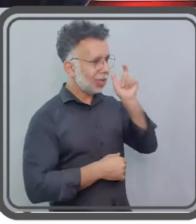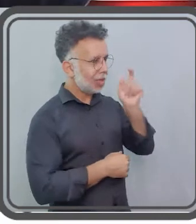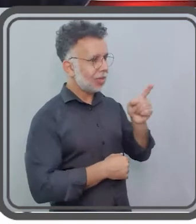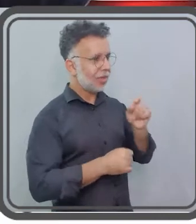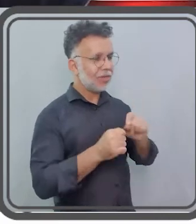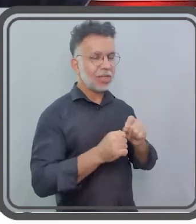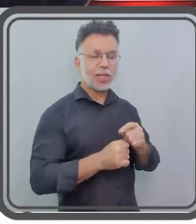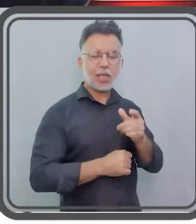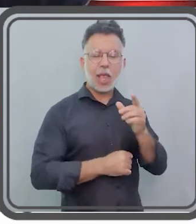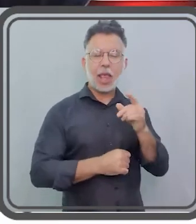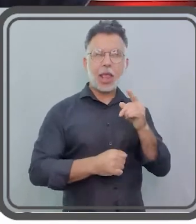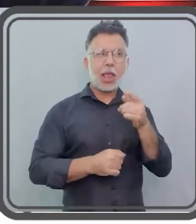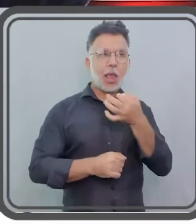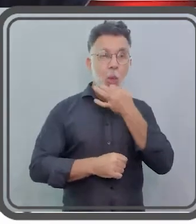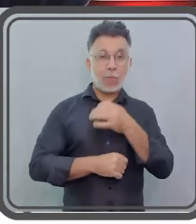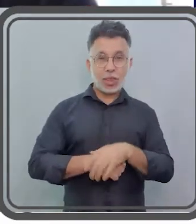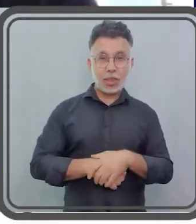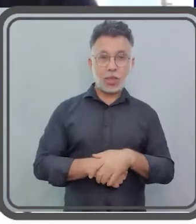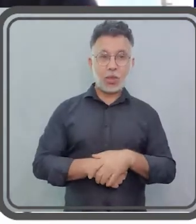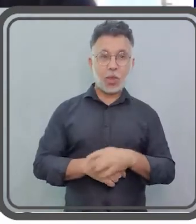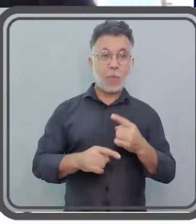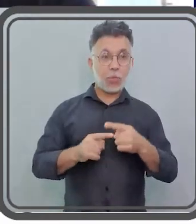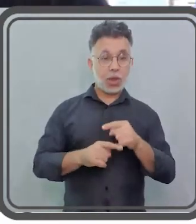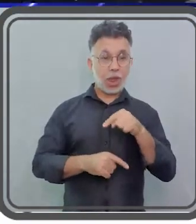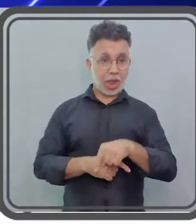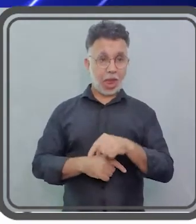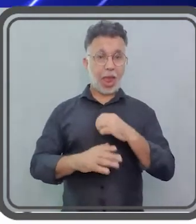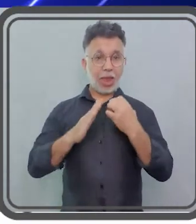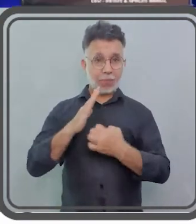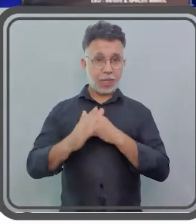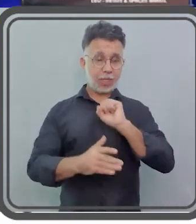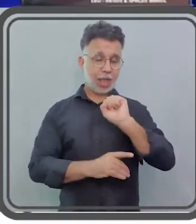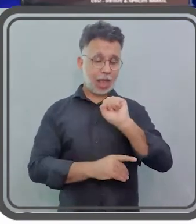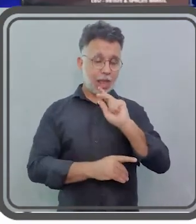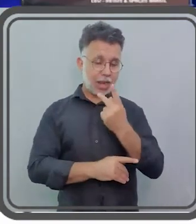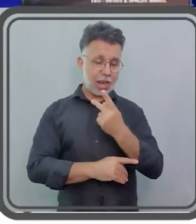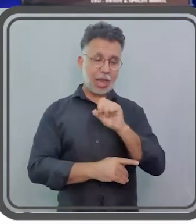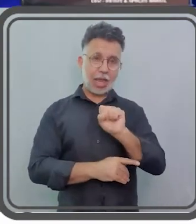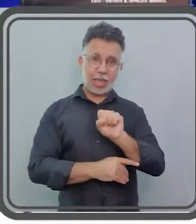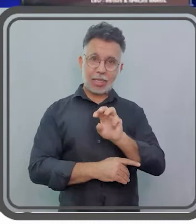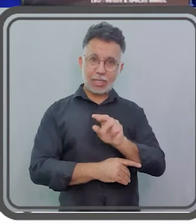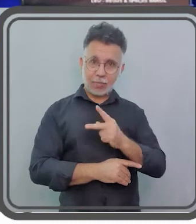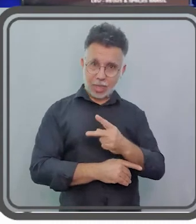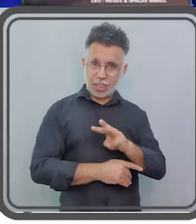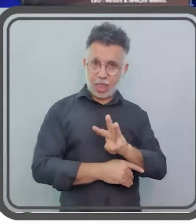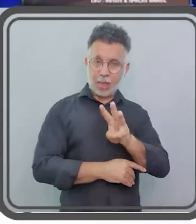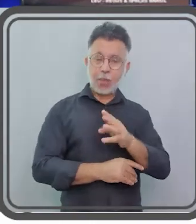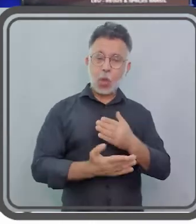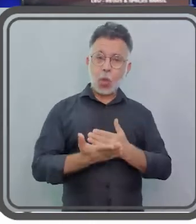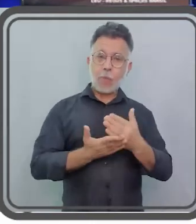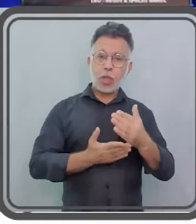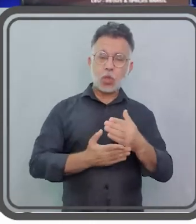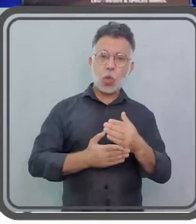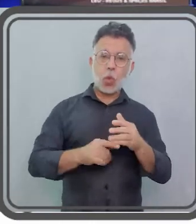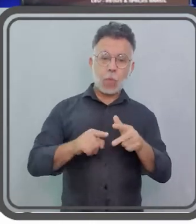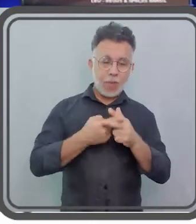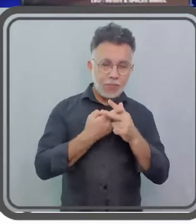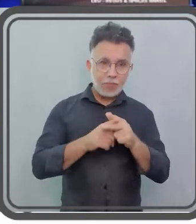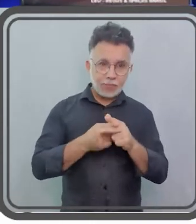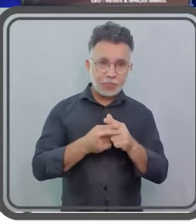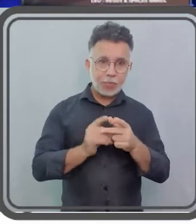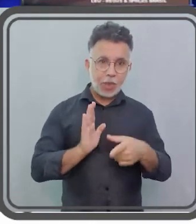porque a HSPW começou como uma ferramenta de diagnóstico, sim? E nos